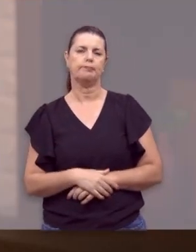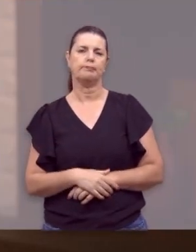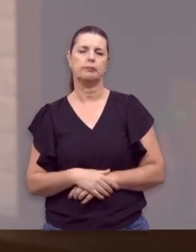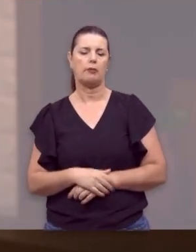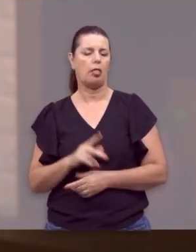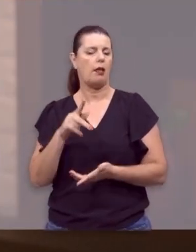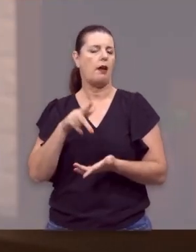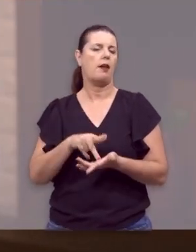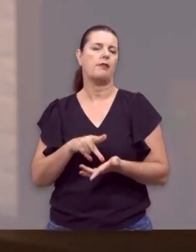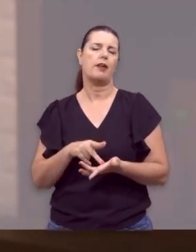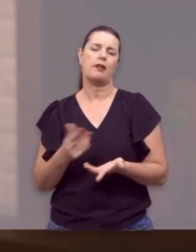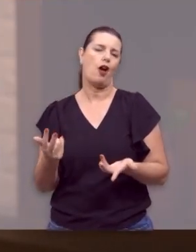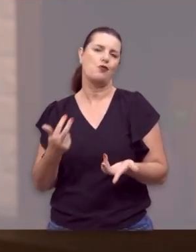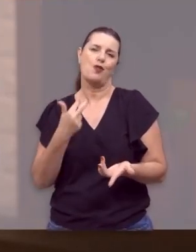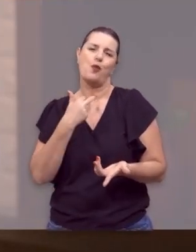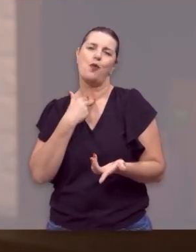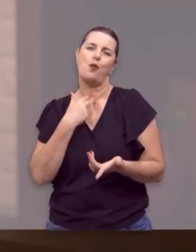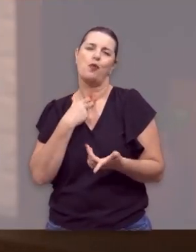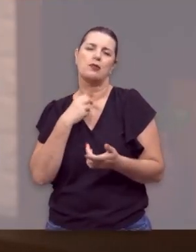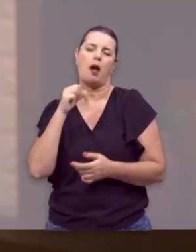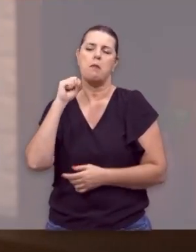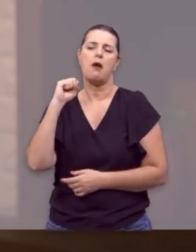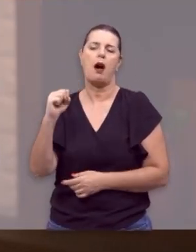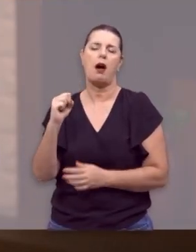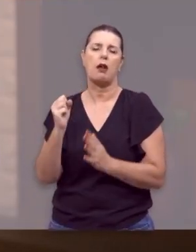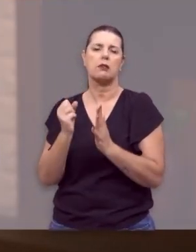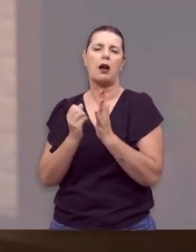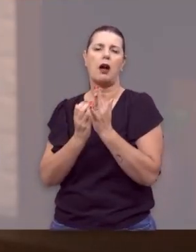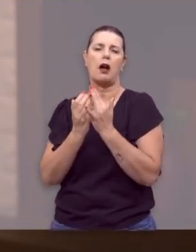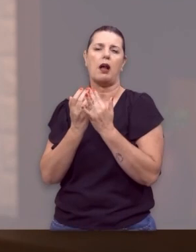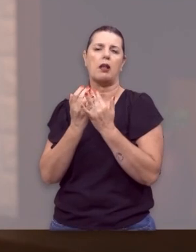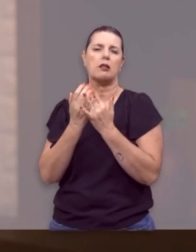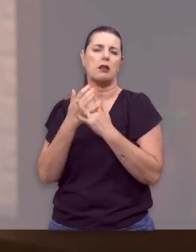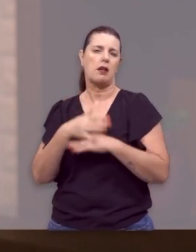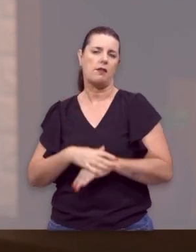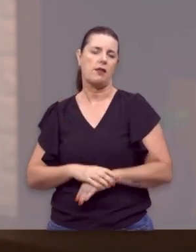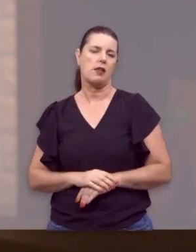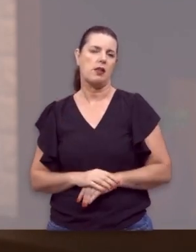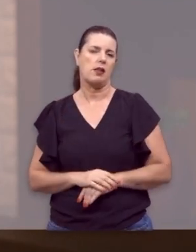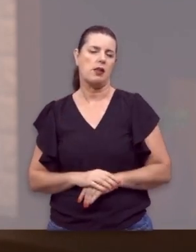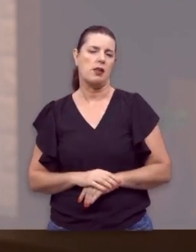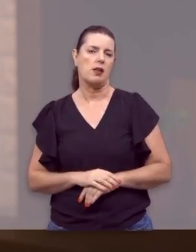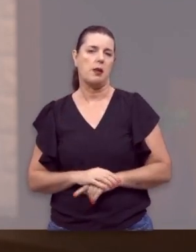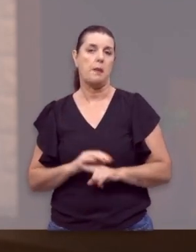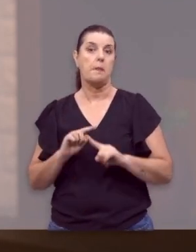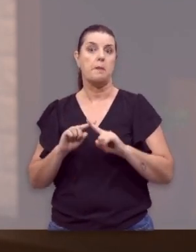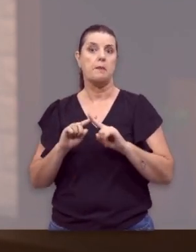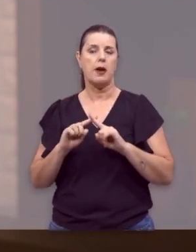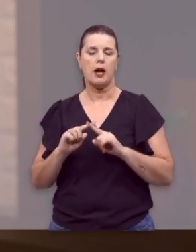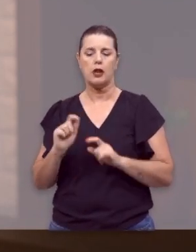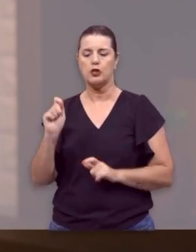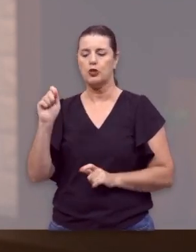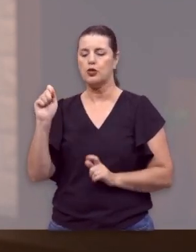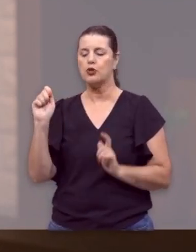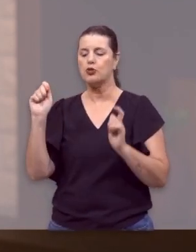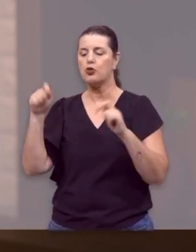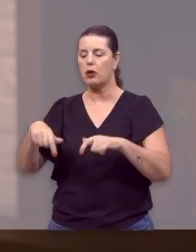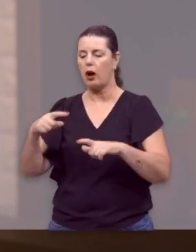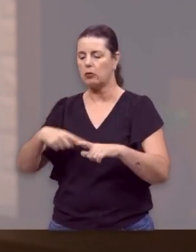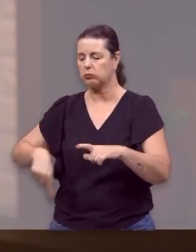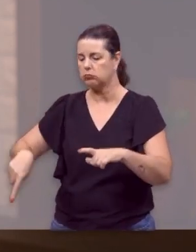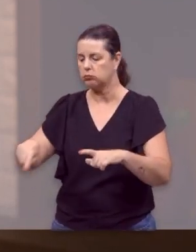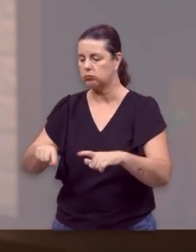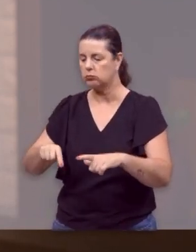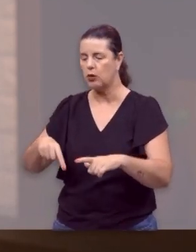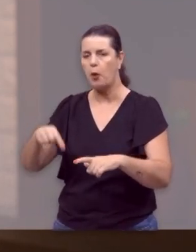Na verdade, não chegaram a fazer isso por intervenção de Rúben, mas jogaram-no em uma cacimba funda,